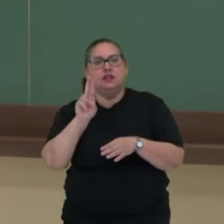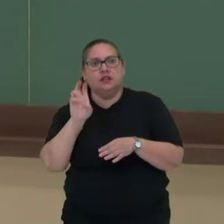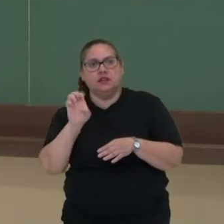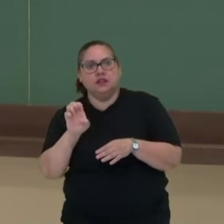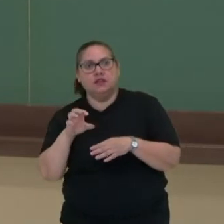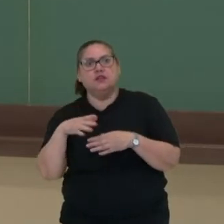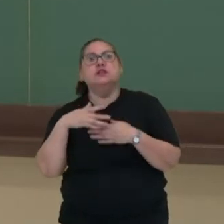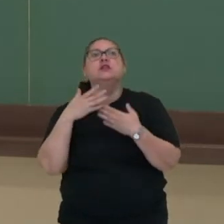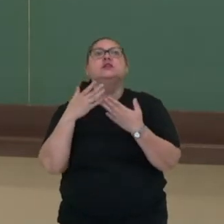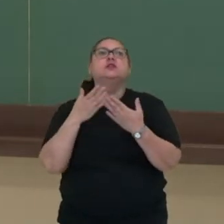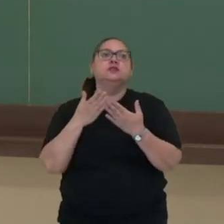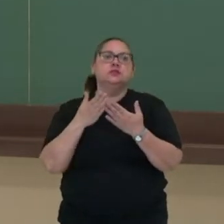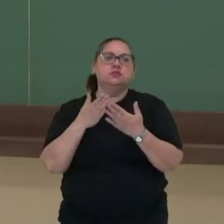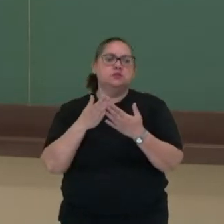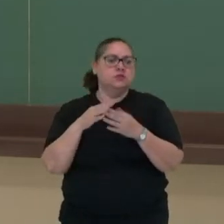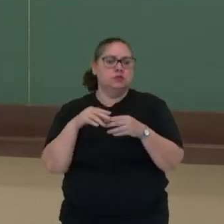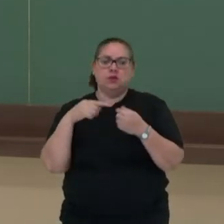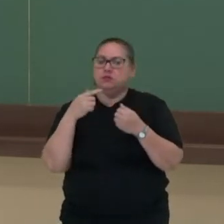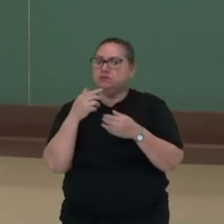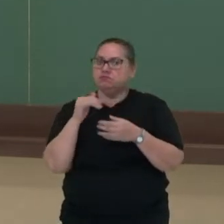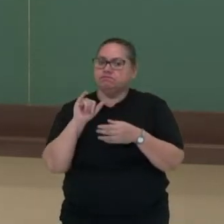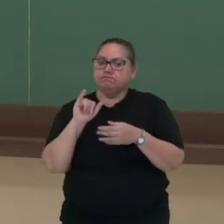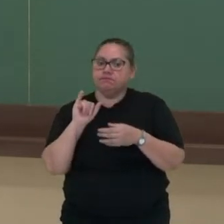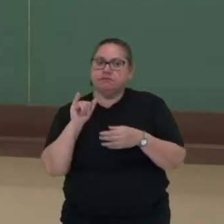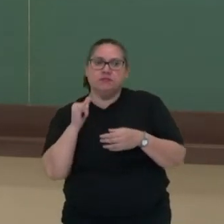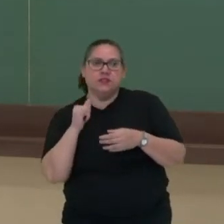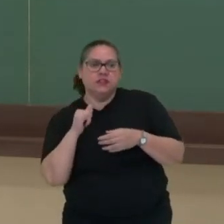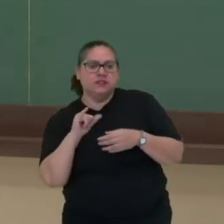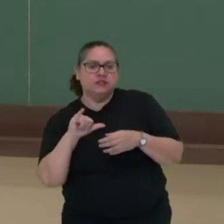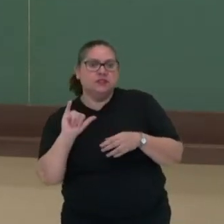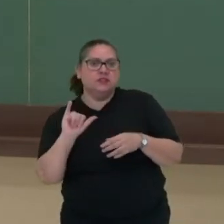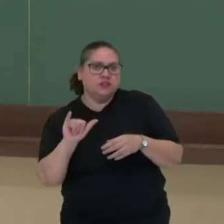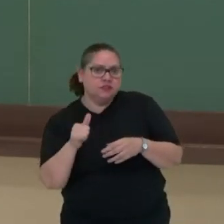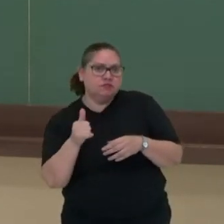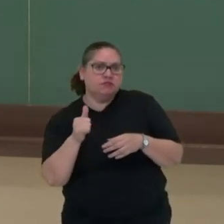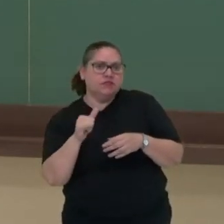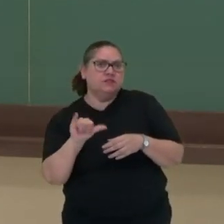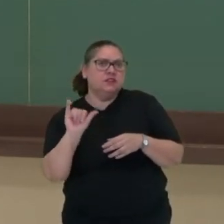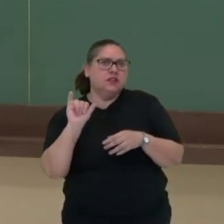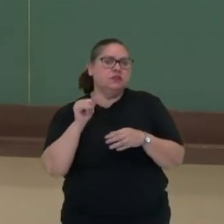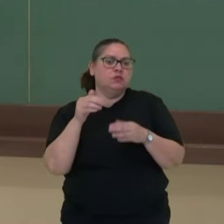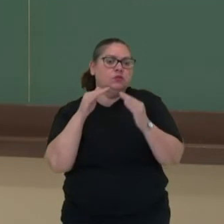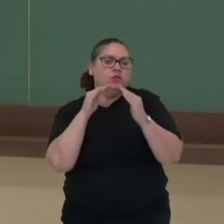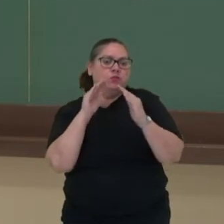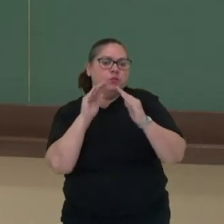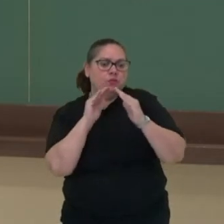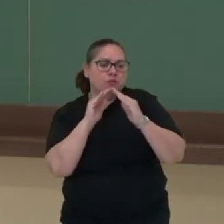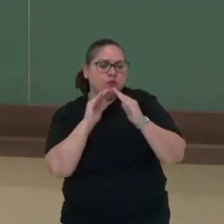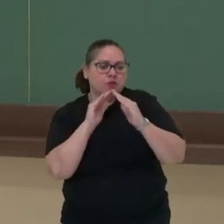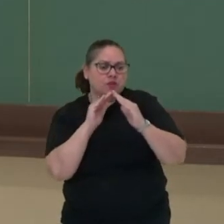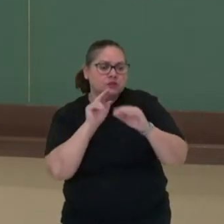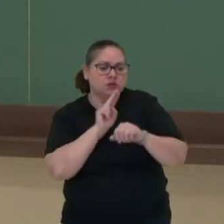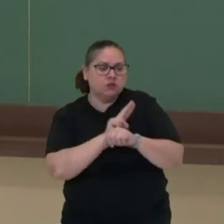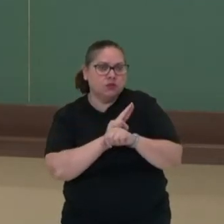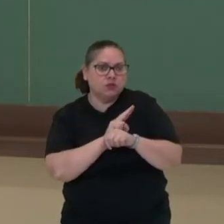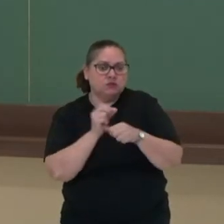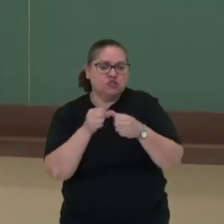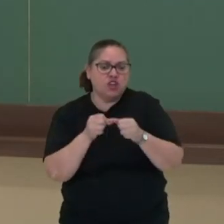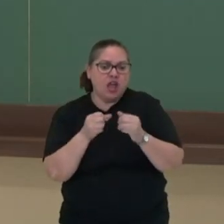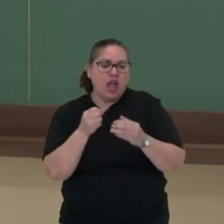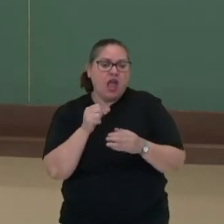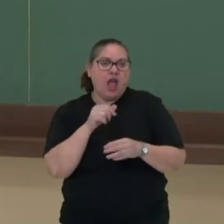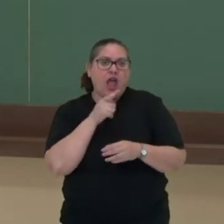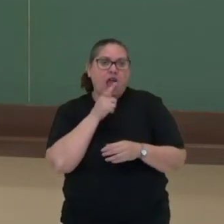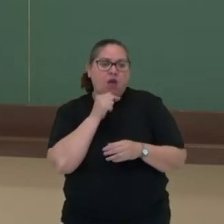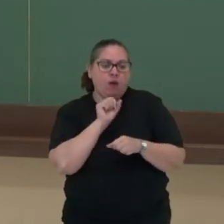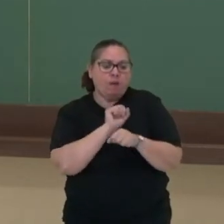seguida, a maior prevenção é o cuidado mesmo com a sua casa. Não deixar a água parada, porque se você não